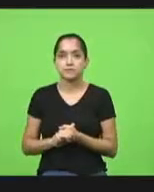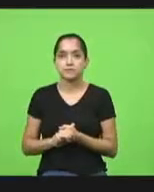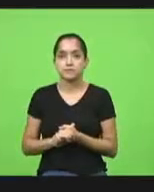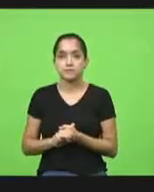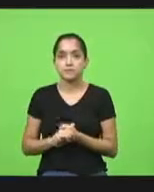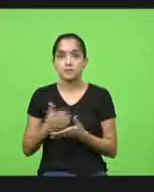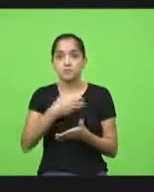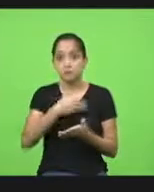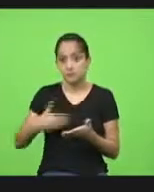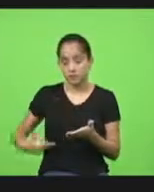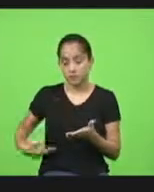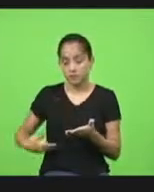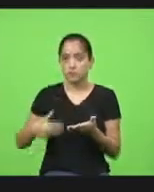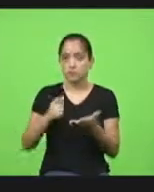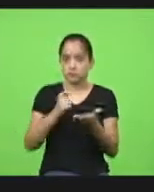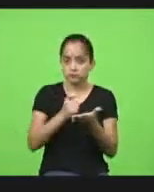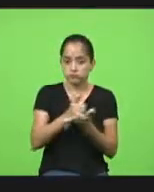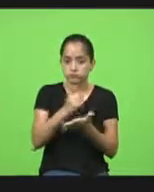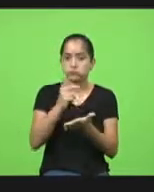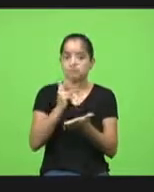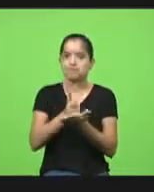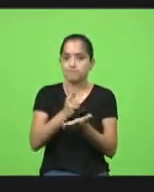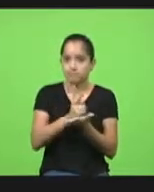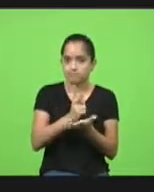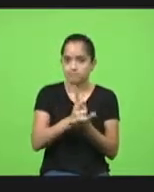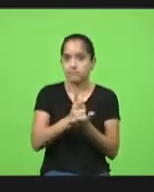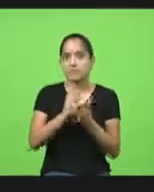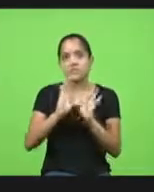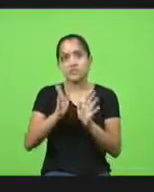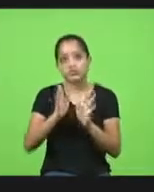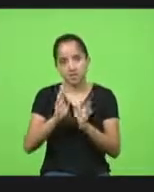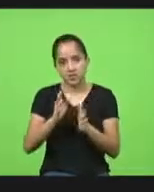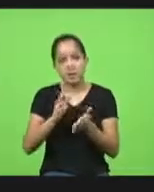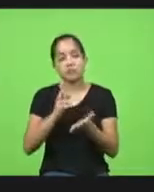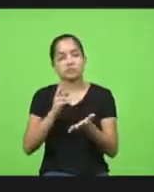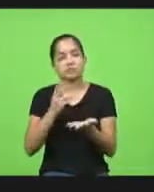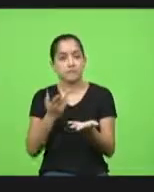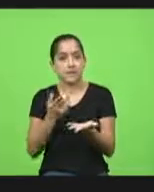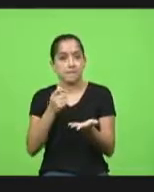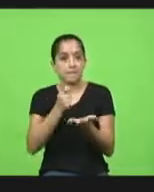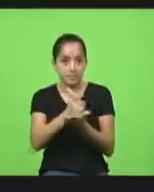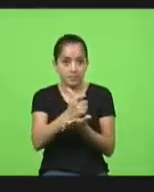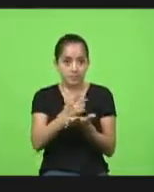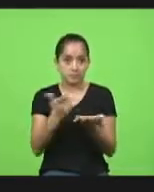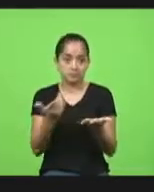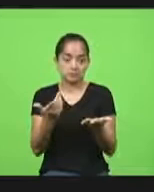continuar pagando um aditivo que já vinha pagando. Eu não vejo urgência nem emergência nisso.